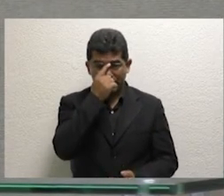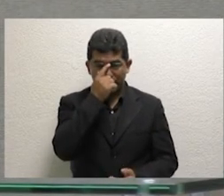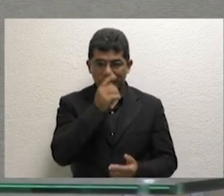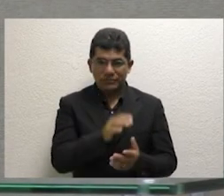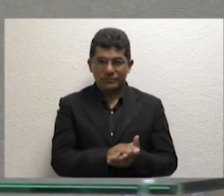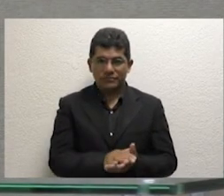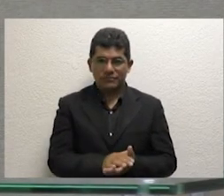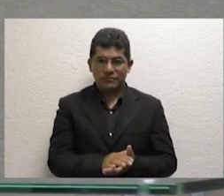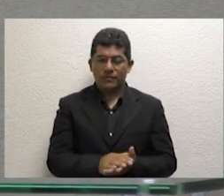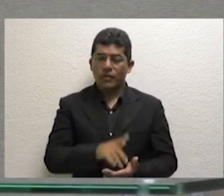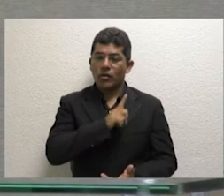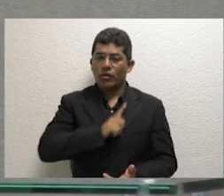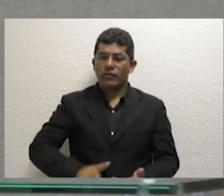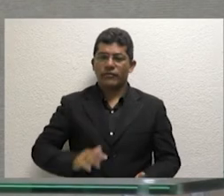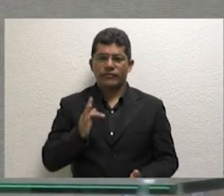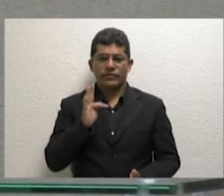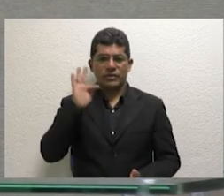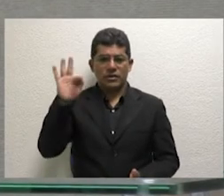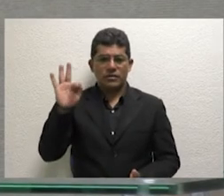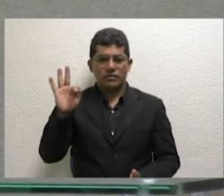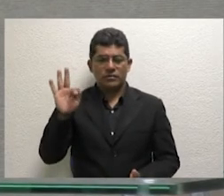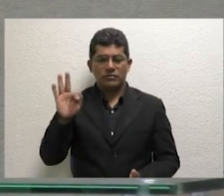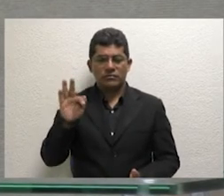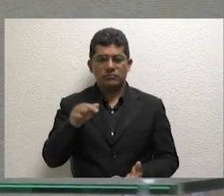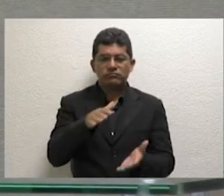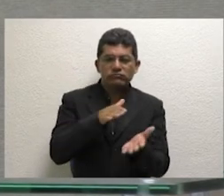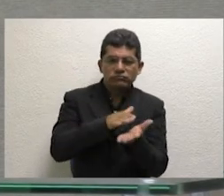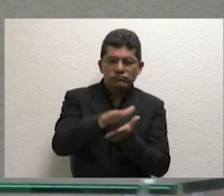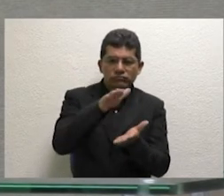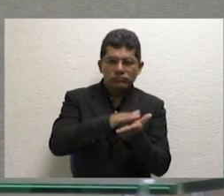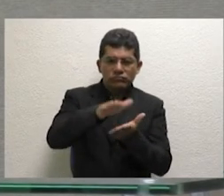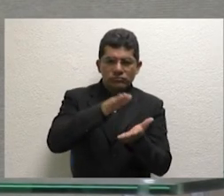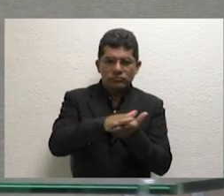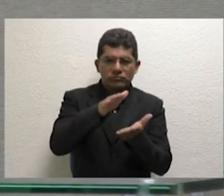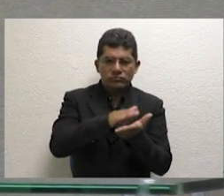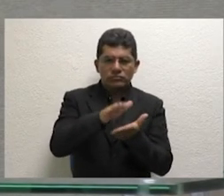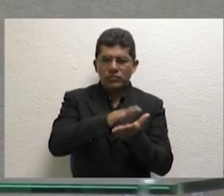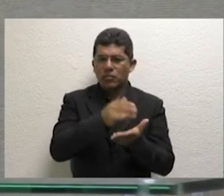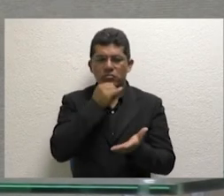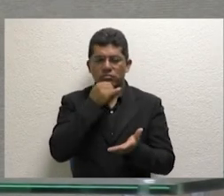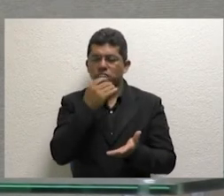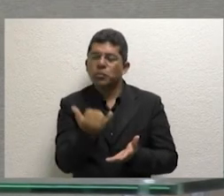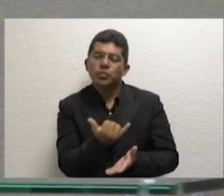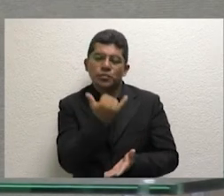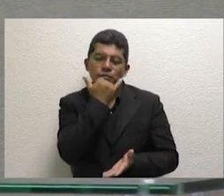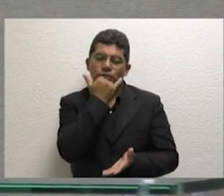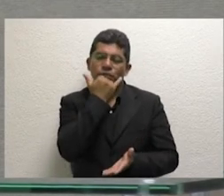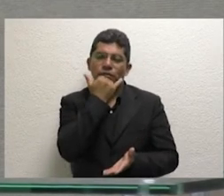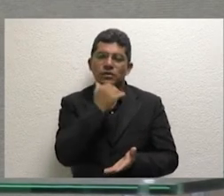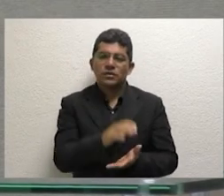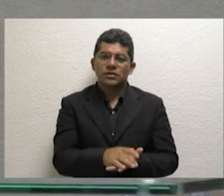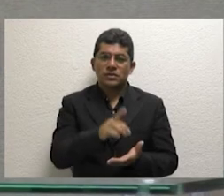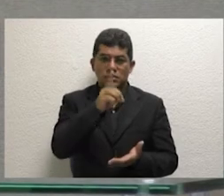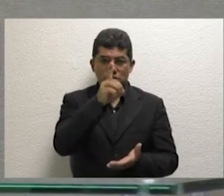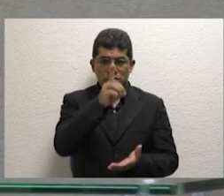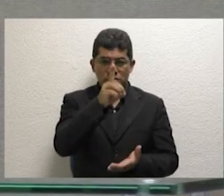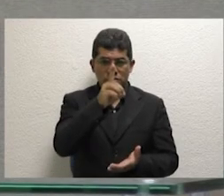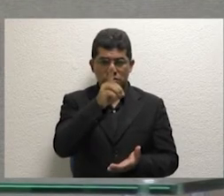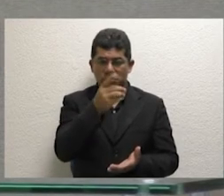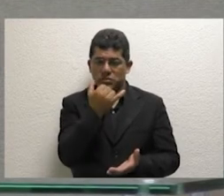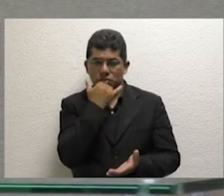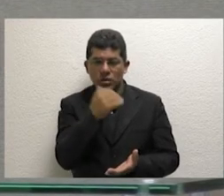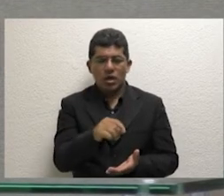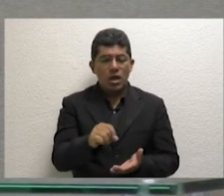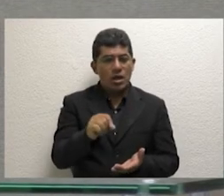o governo federal digitalizou toda a sua relação com as prefeituras as prefeituras do interior tem